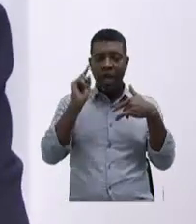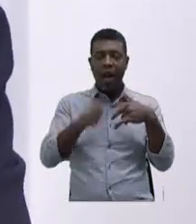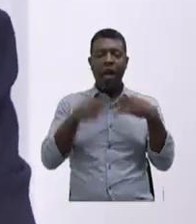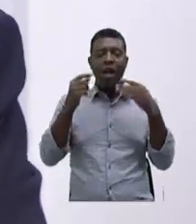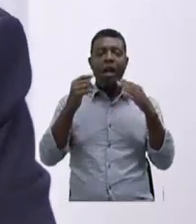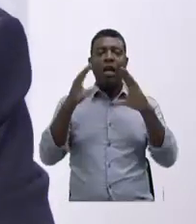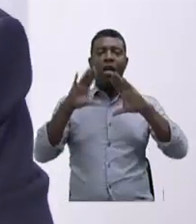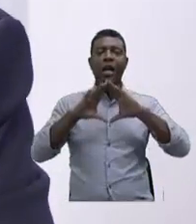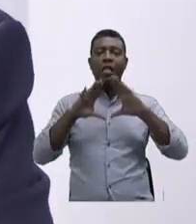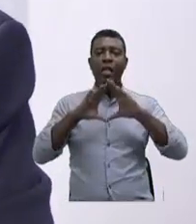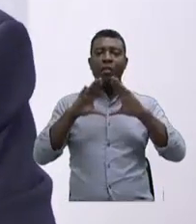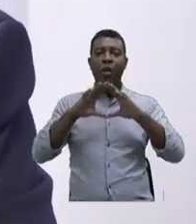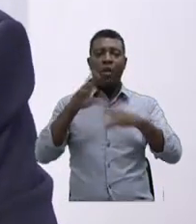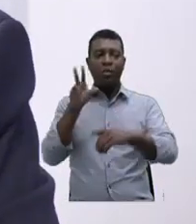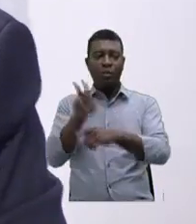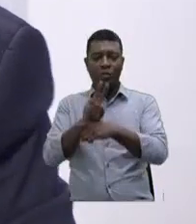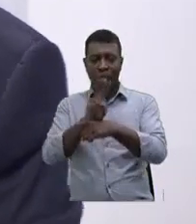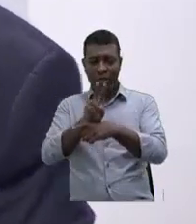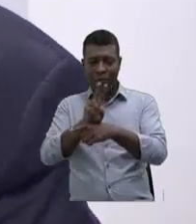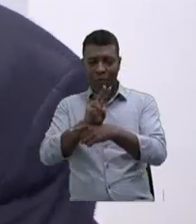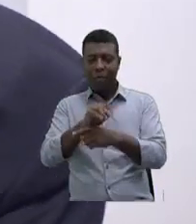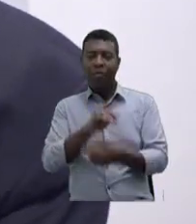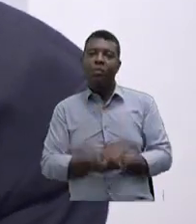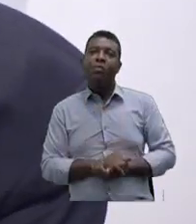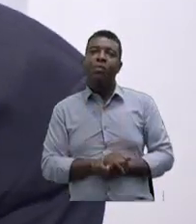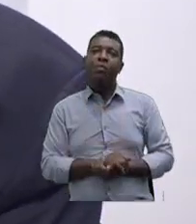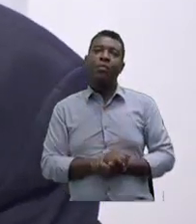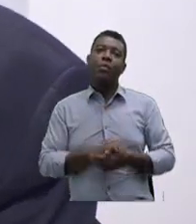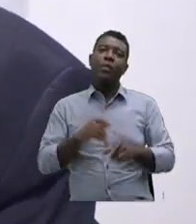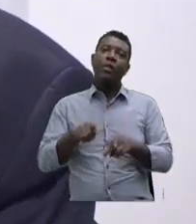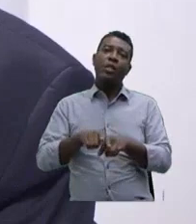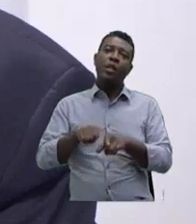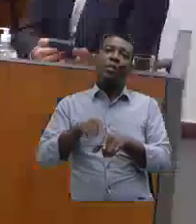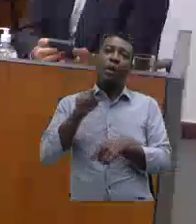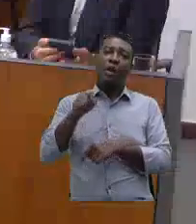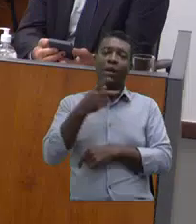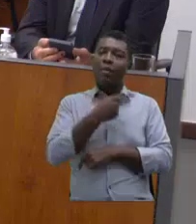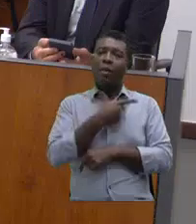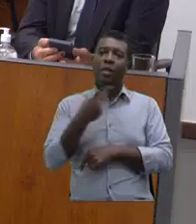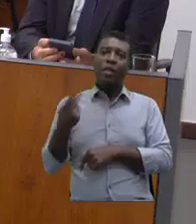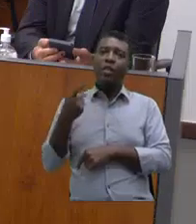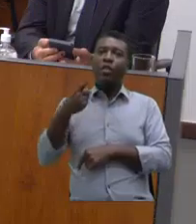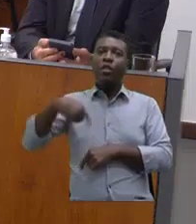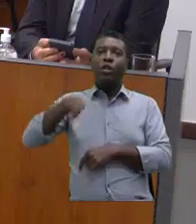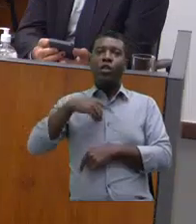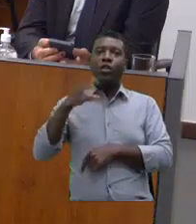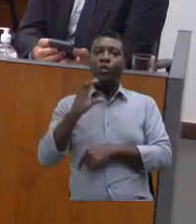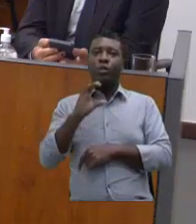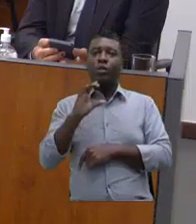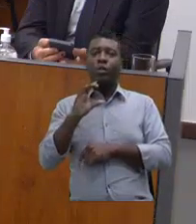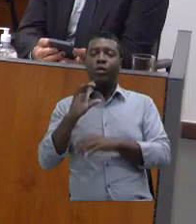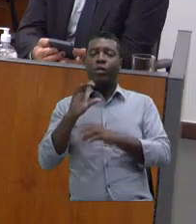e também, através do nosso presidente da Comissão de Cultura,